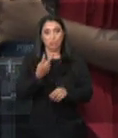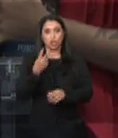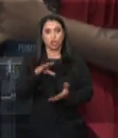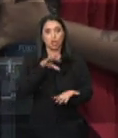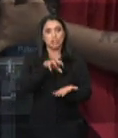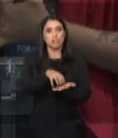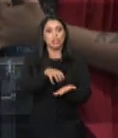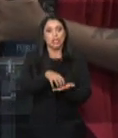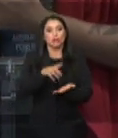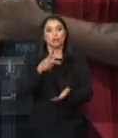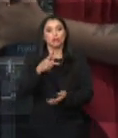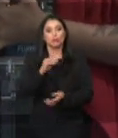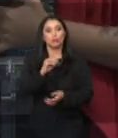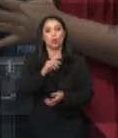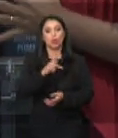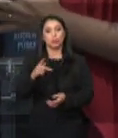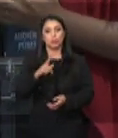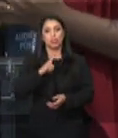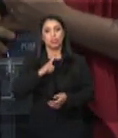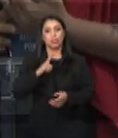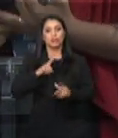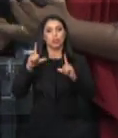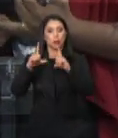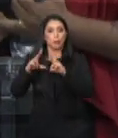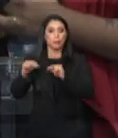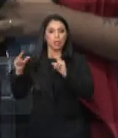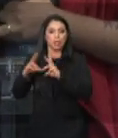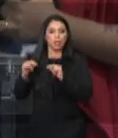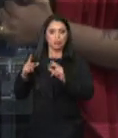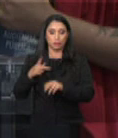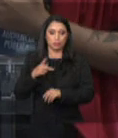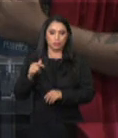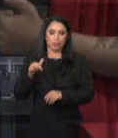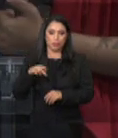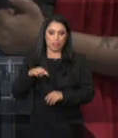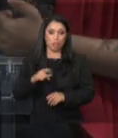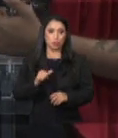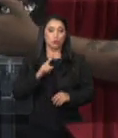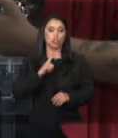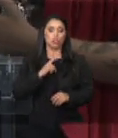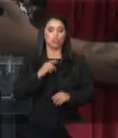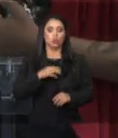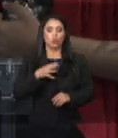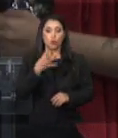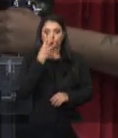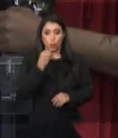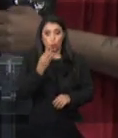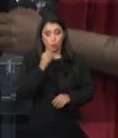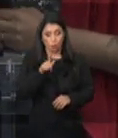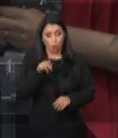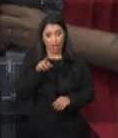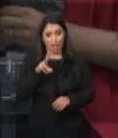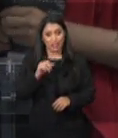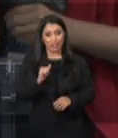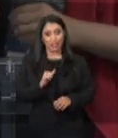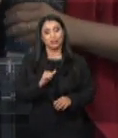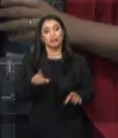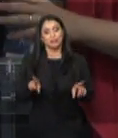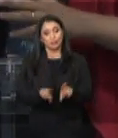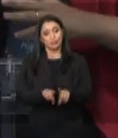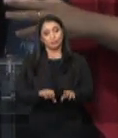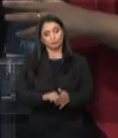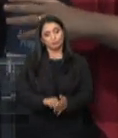fechar o nosso unidade de acolhimento no plano piloto e a unidade é do Guaraná tá sendo fechada por decisão judicial é no entendimento